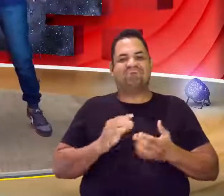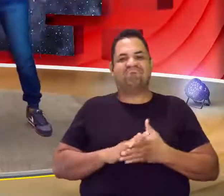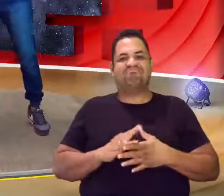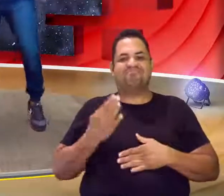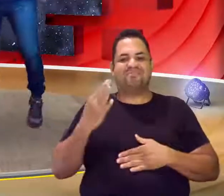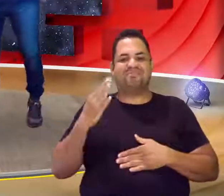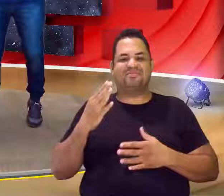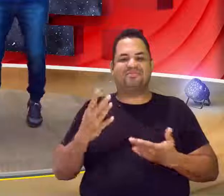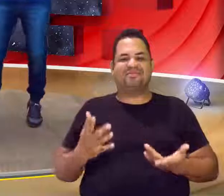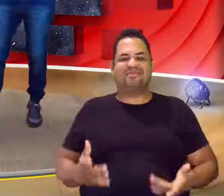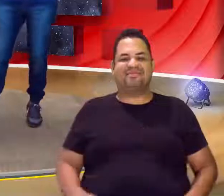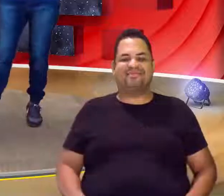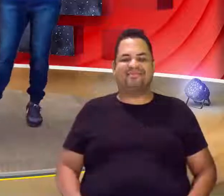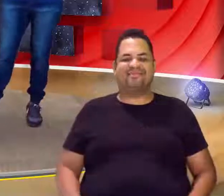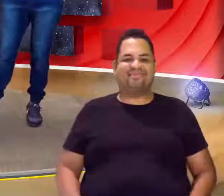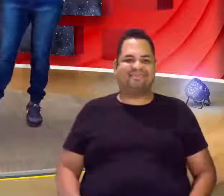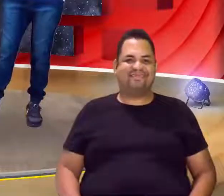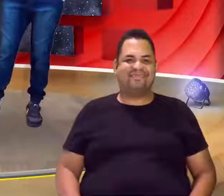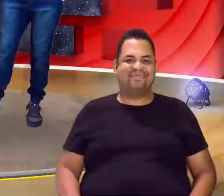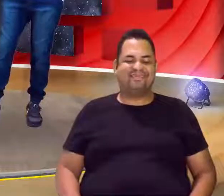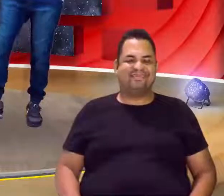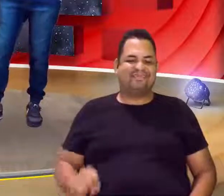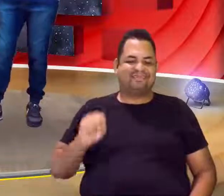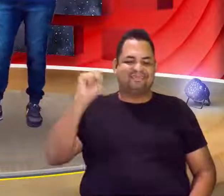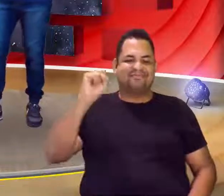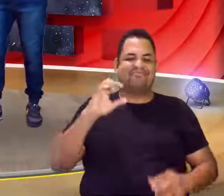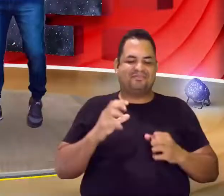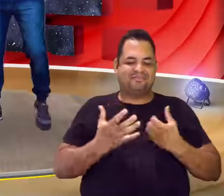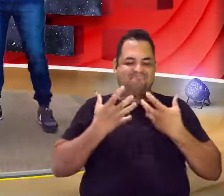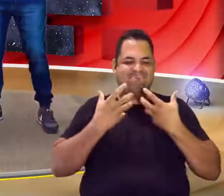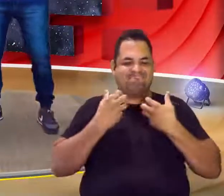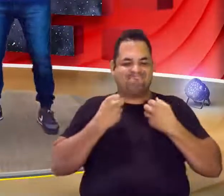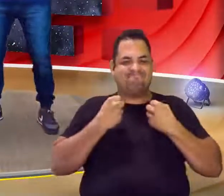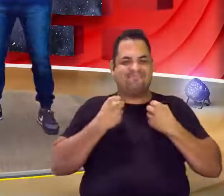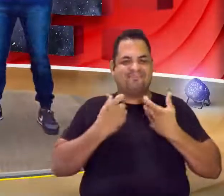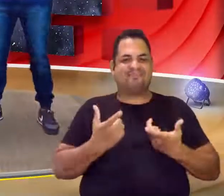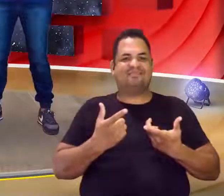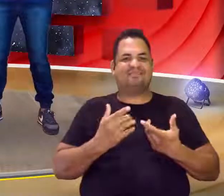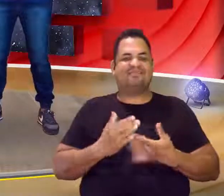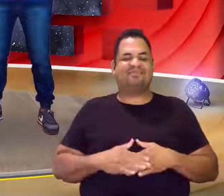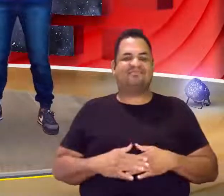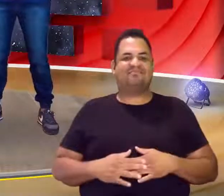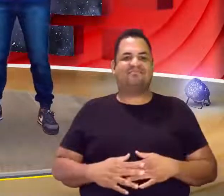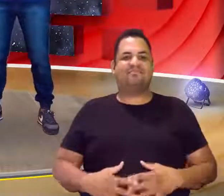Não. Então, né? Mas só sendo super-herói para aguentar as aulas do Enem, mas a gente